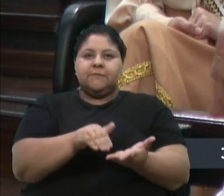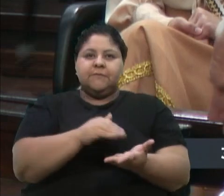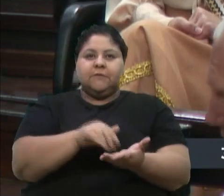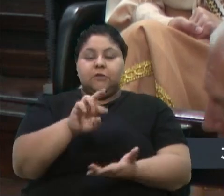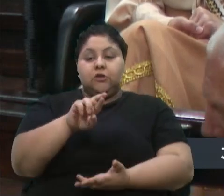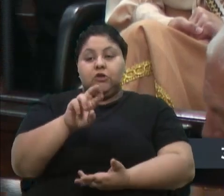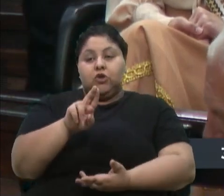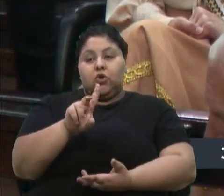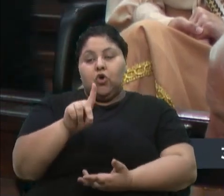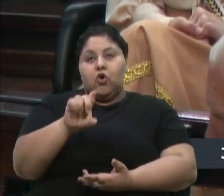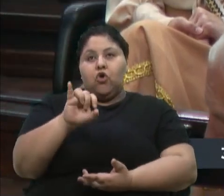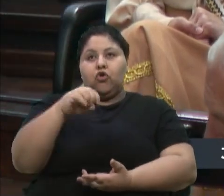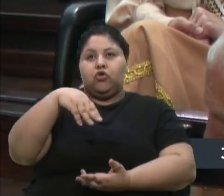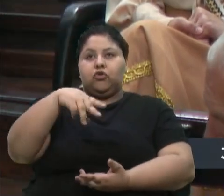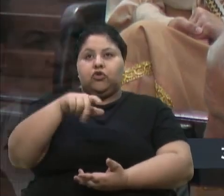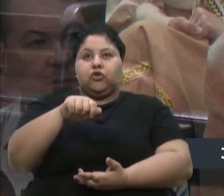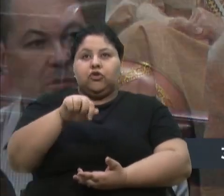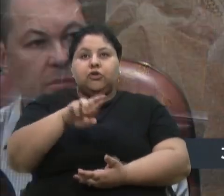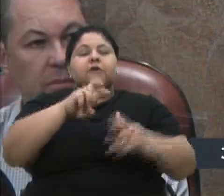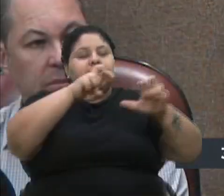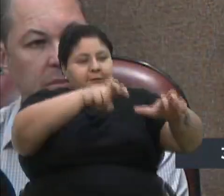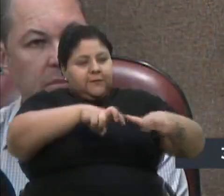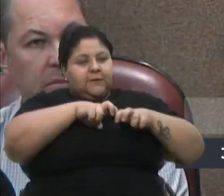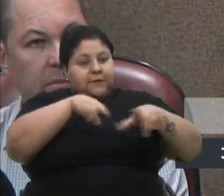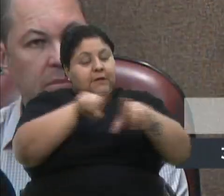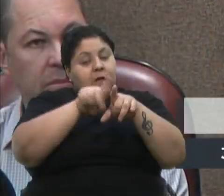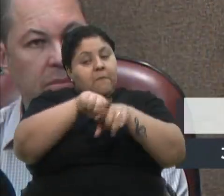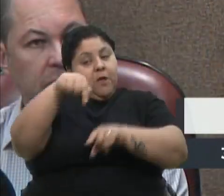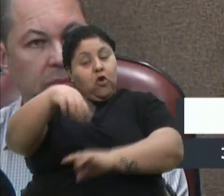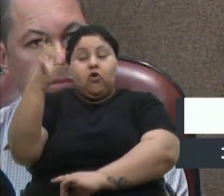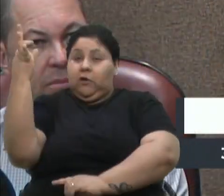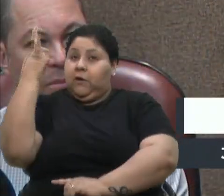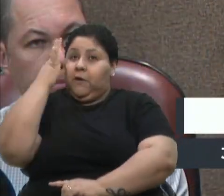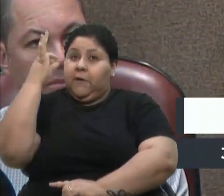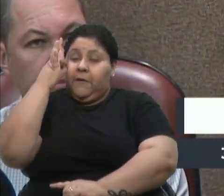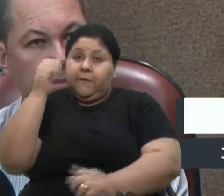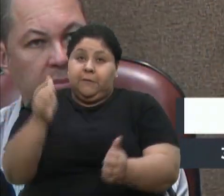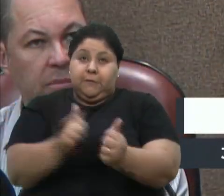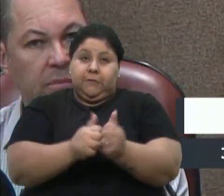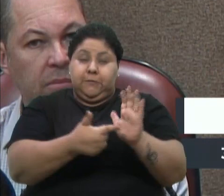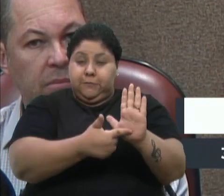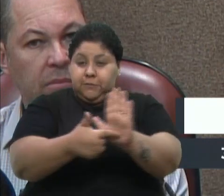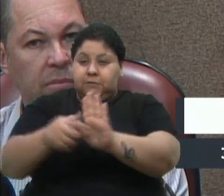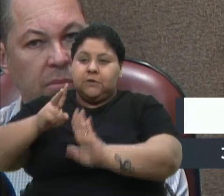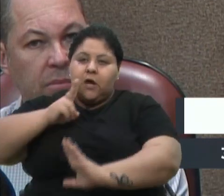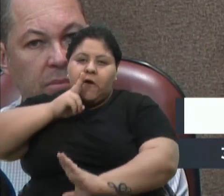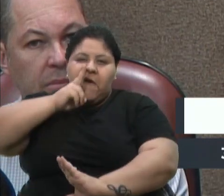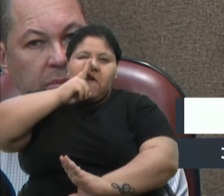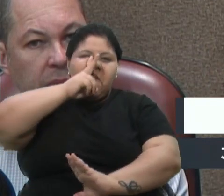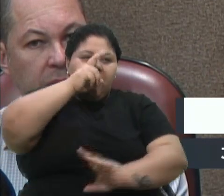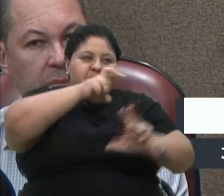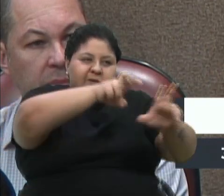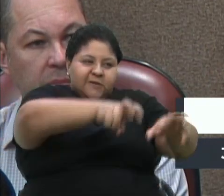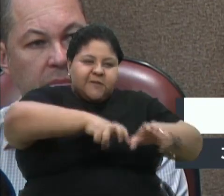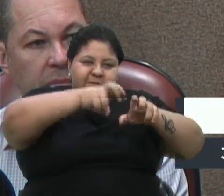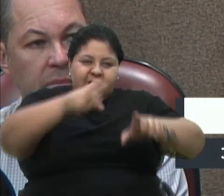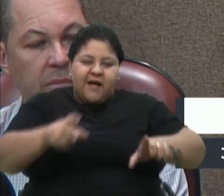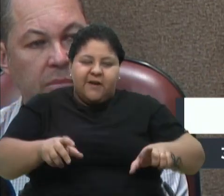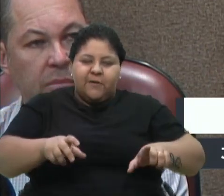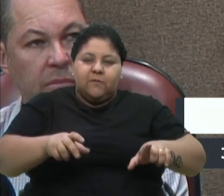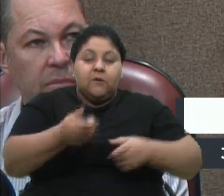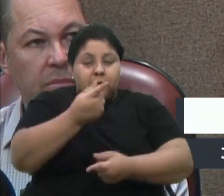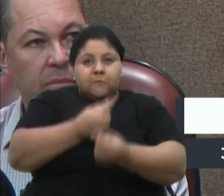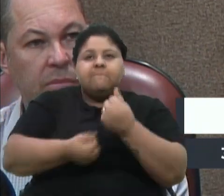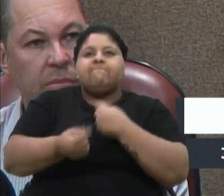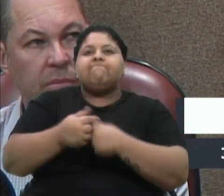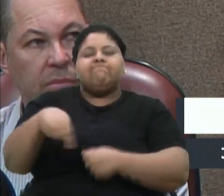da Agricultura, que está aqui também junto com as soberanas, mostrando a força do nosso agronegócio, a força da nossa agricultura, e